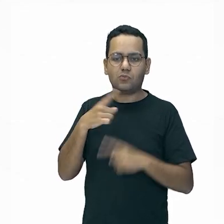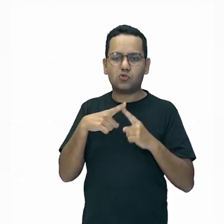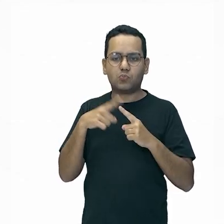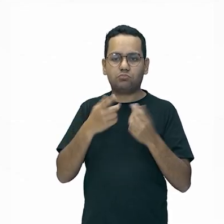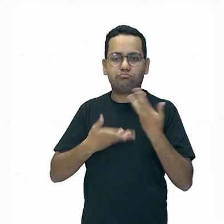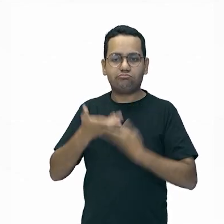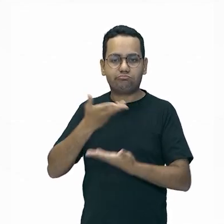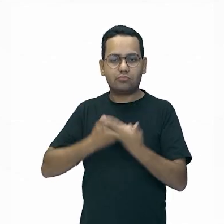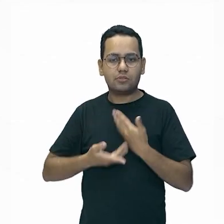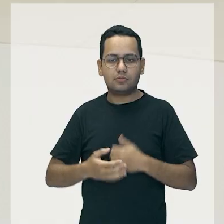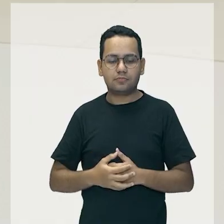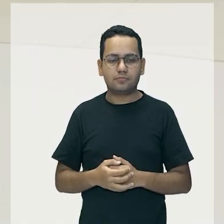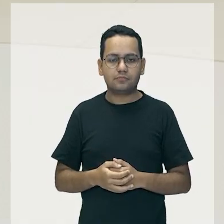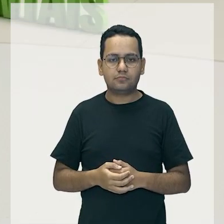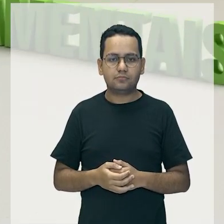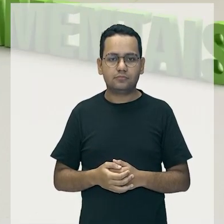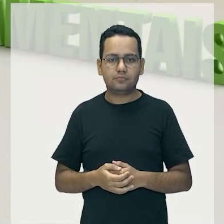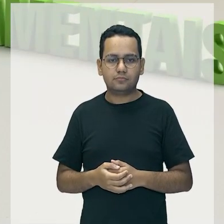interação. Então,